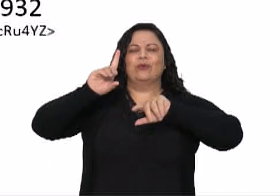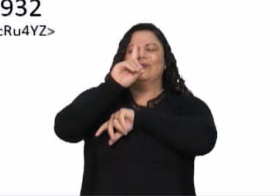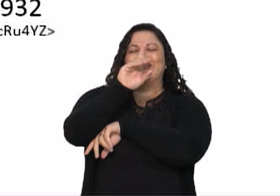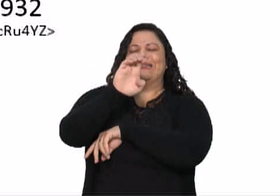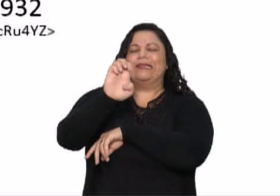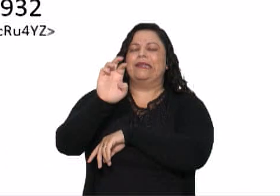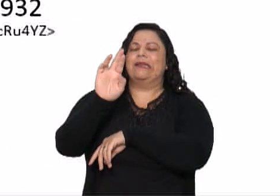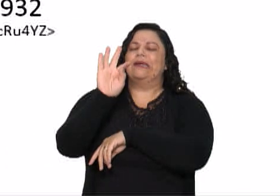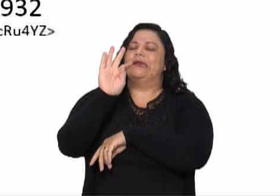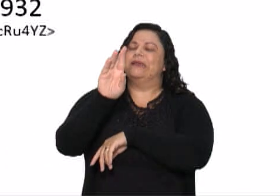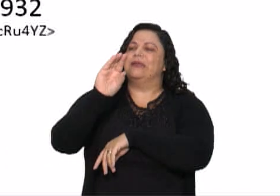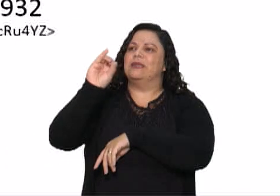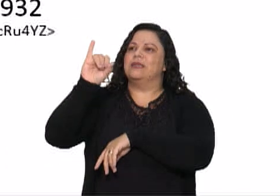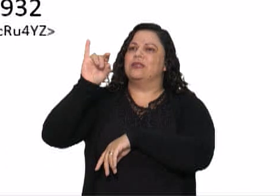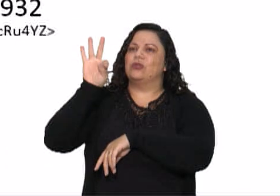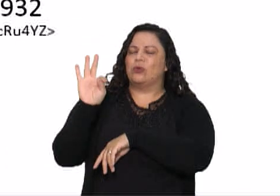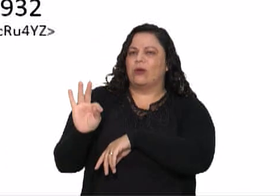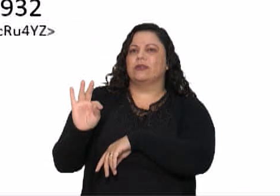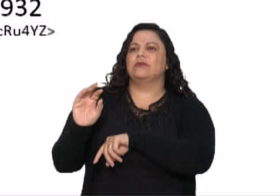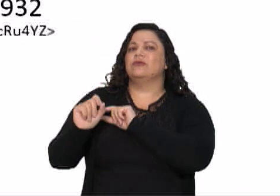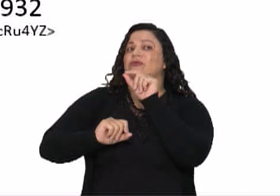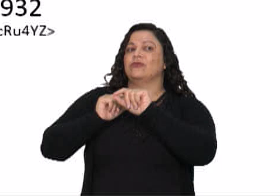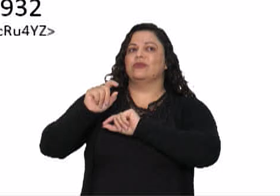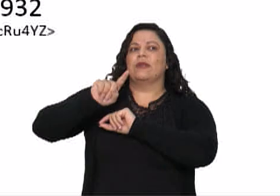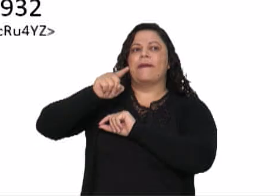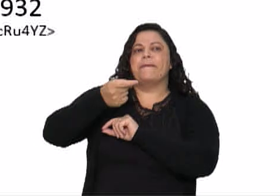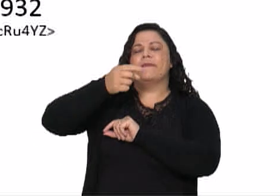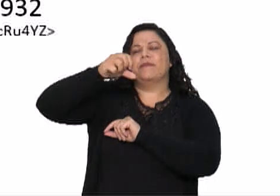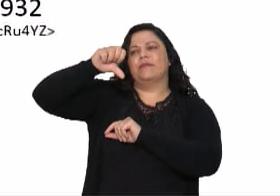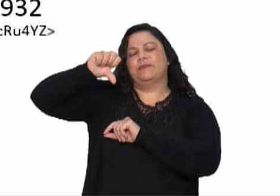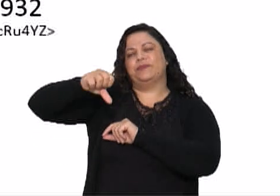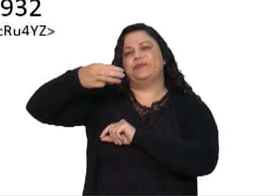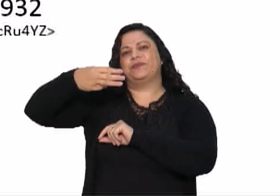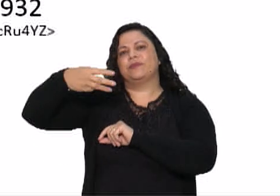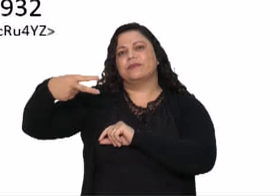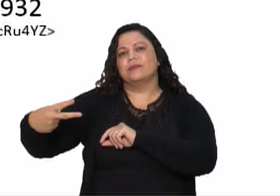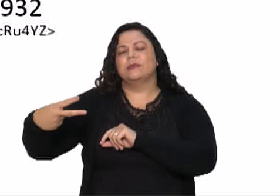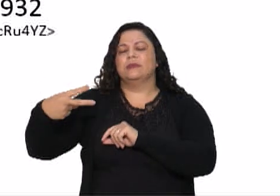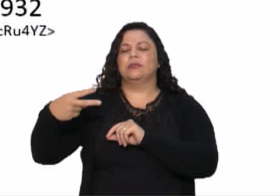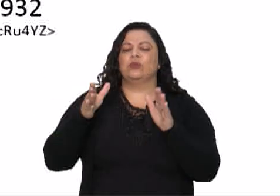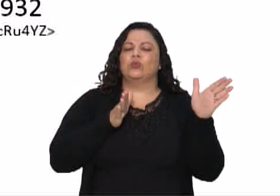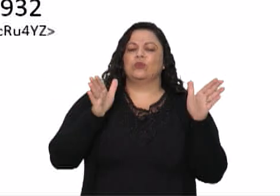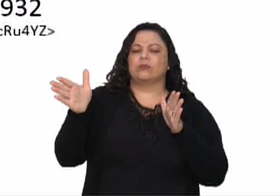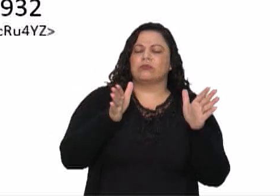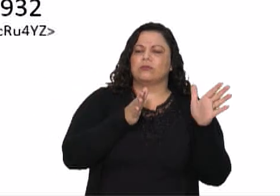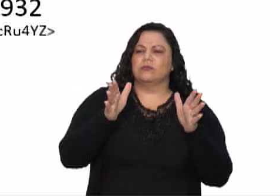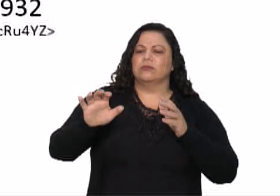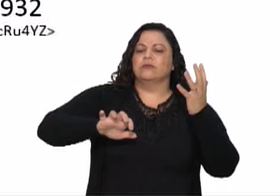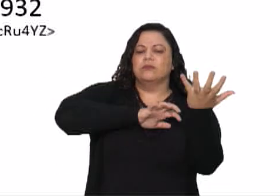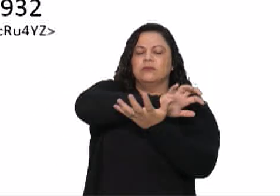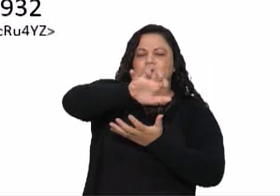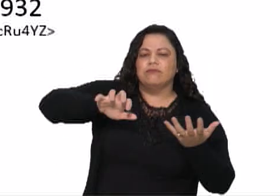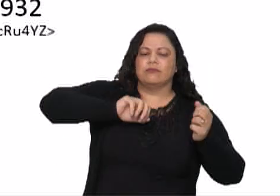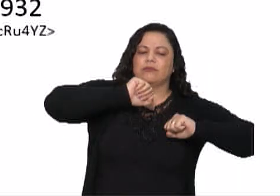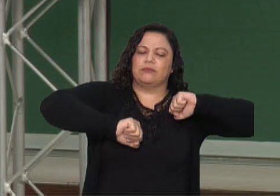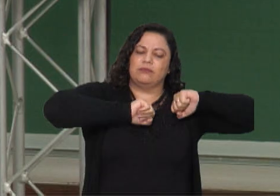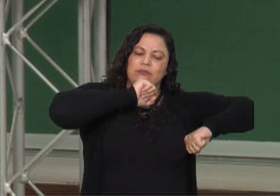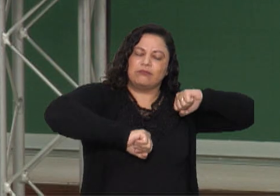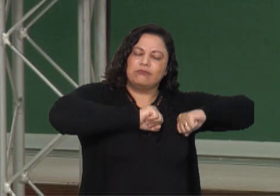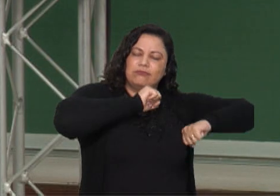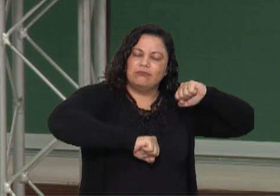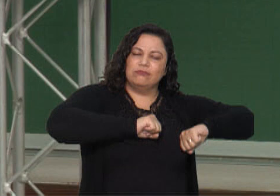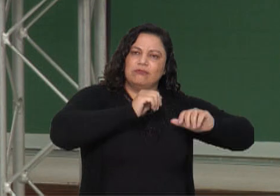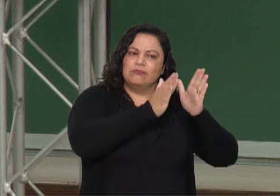1932, que foi feita por Diego Rivera. E mostra aí esse processo da industrialização do período, né, que a gente